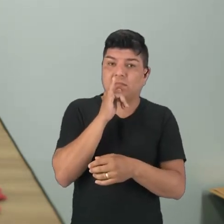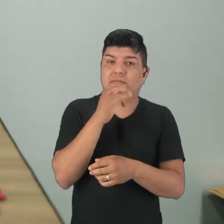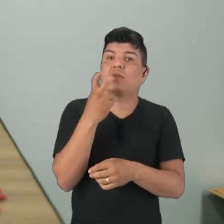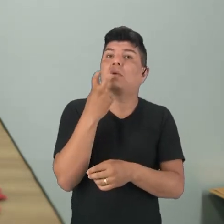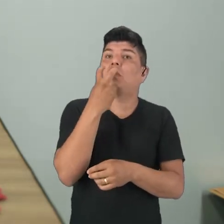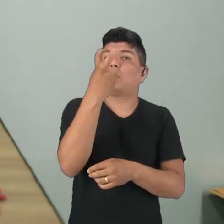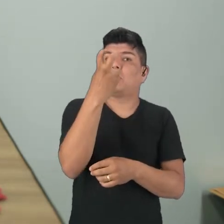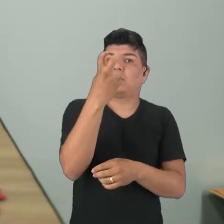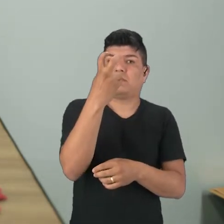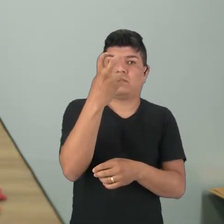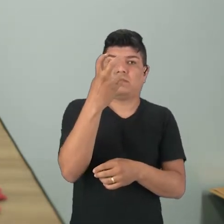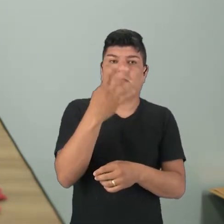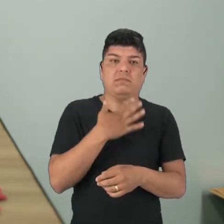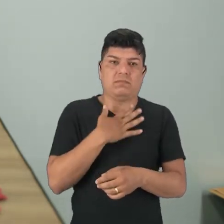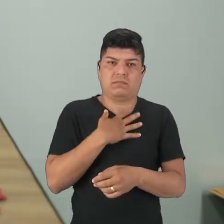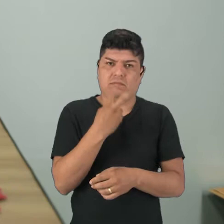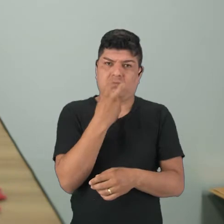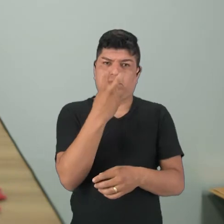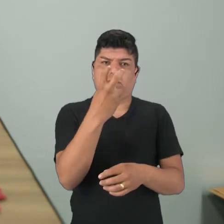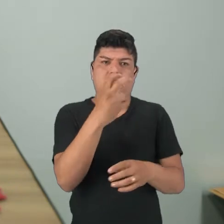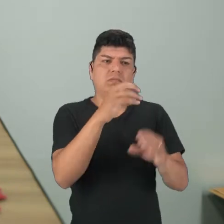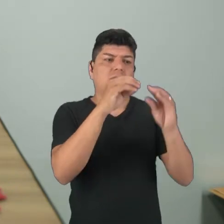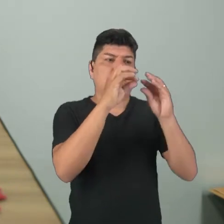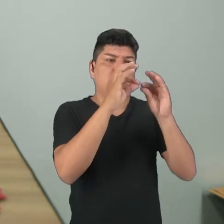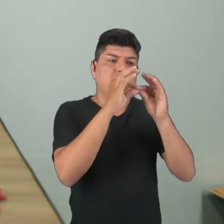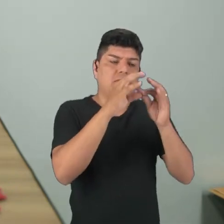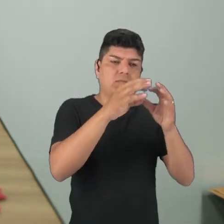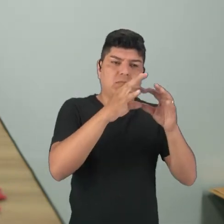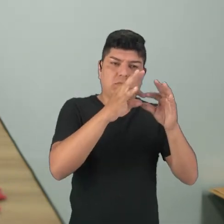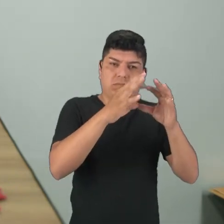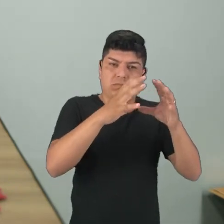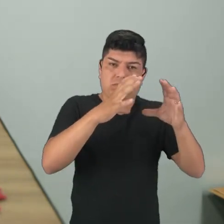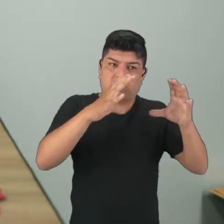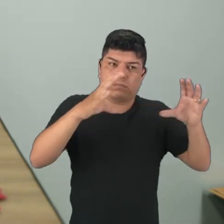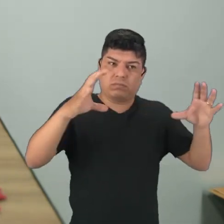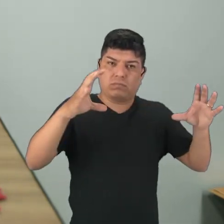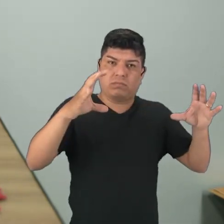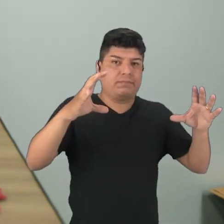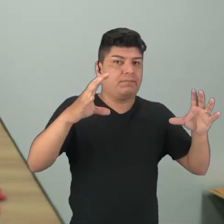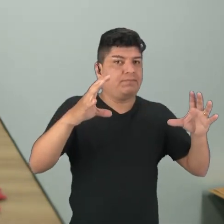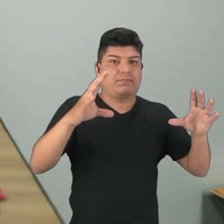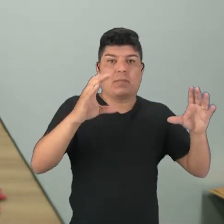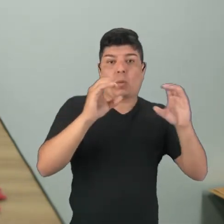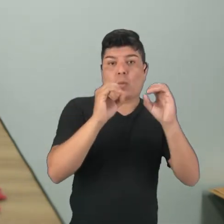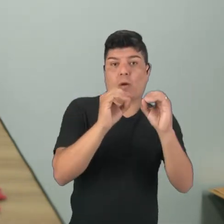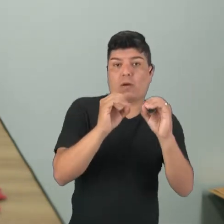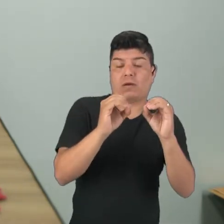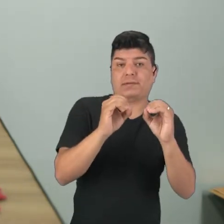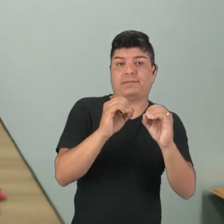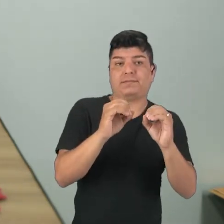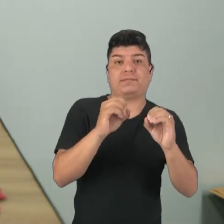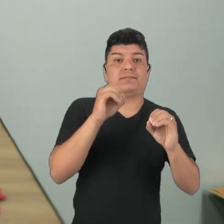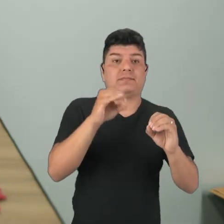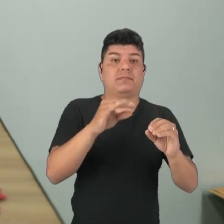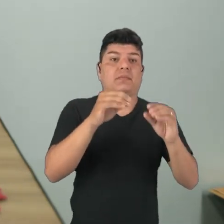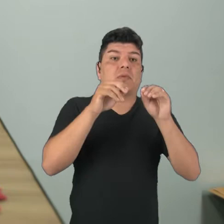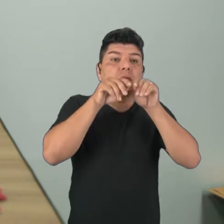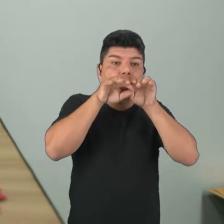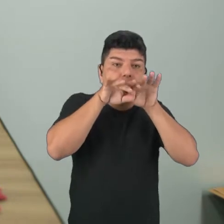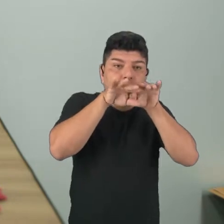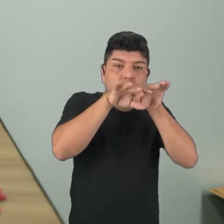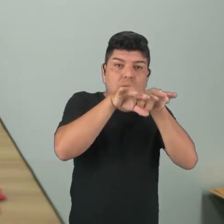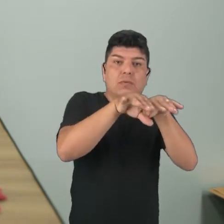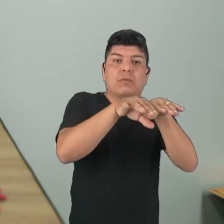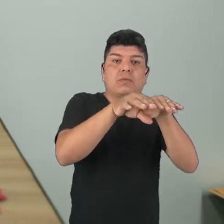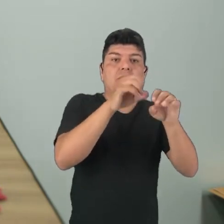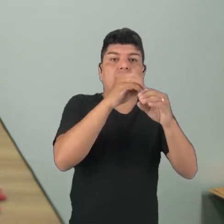num balão, o som da minha voz vai encher o balão? Não, ele vai continuar vazio. Apenas se eu soprar ou